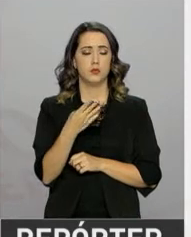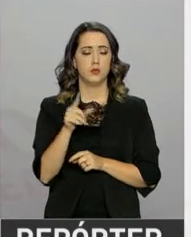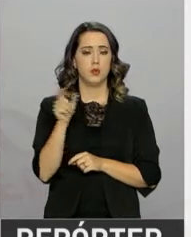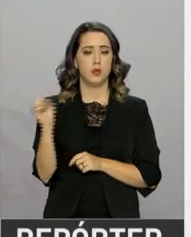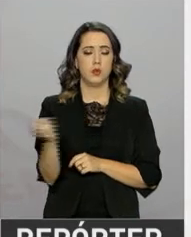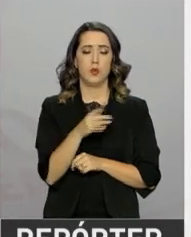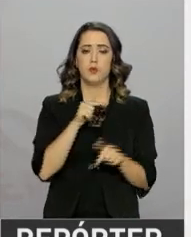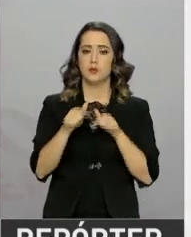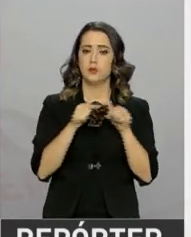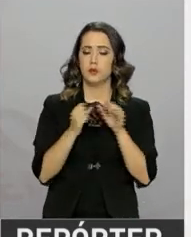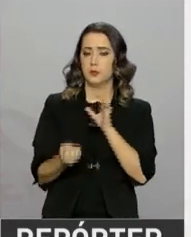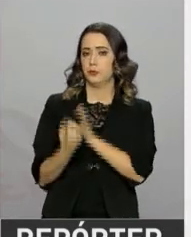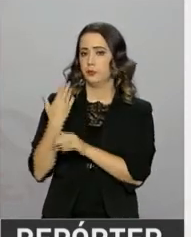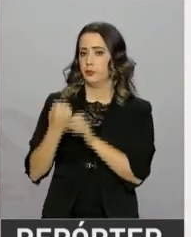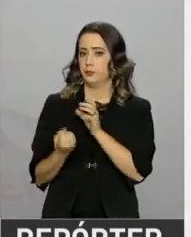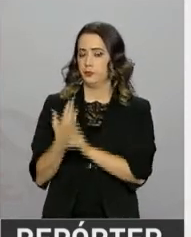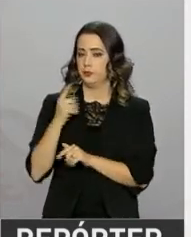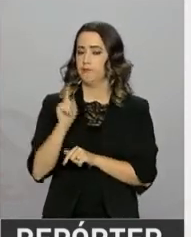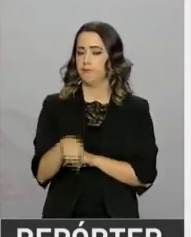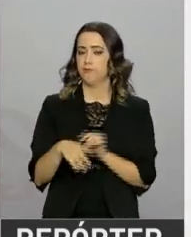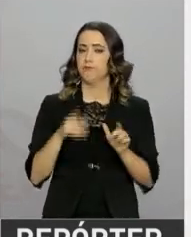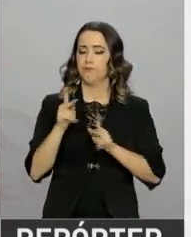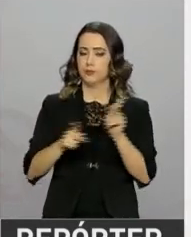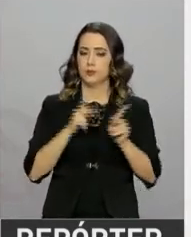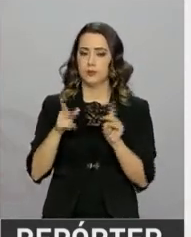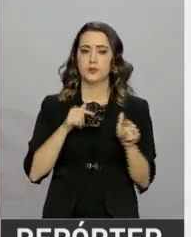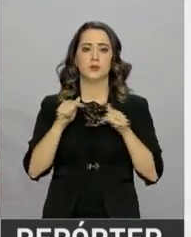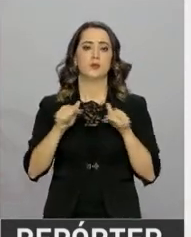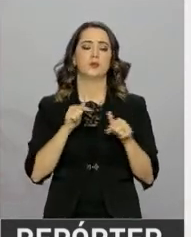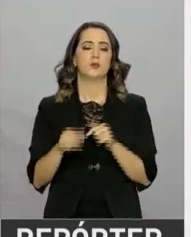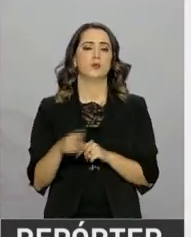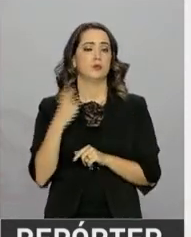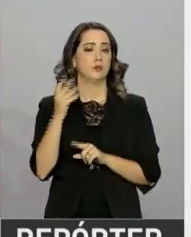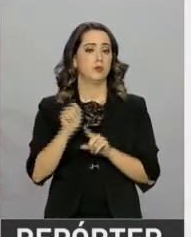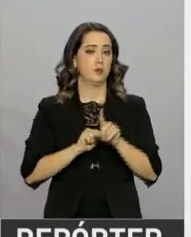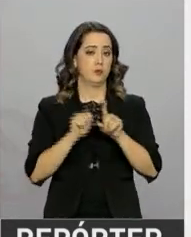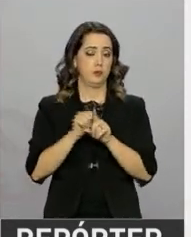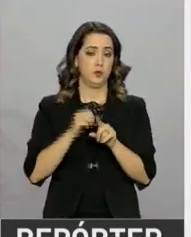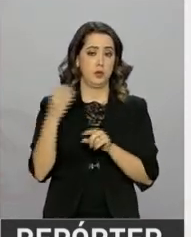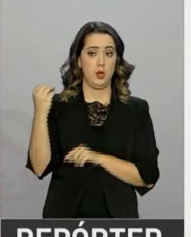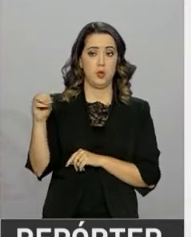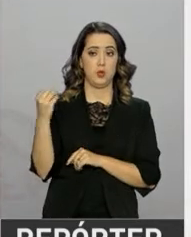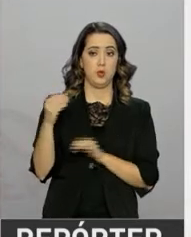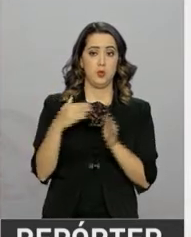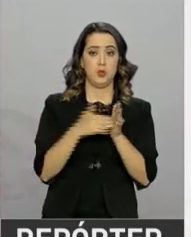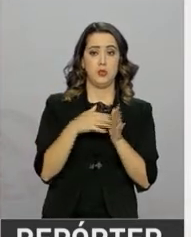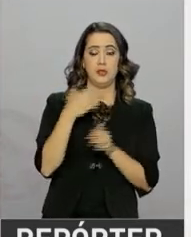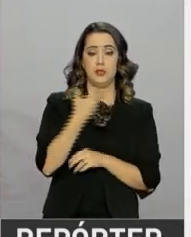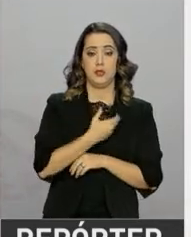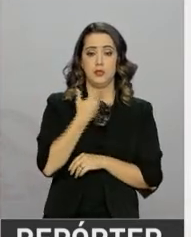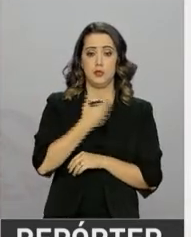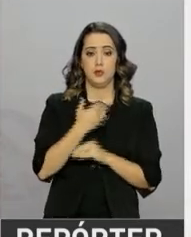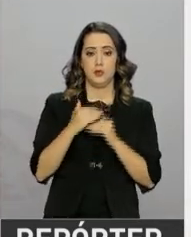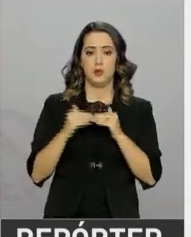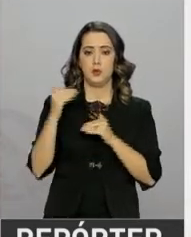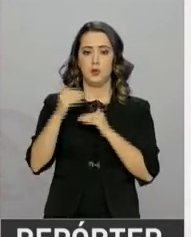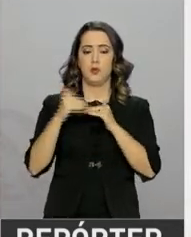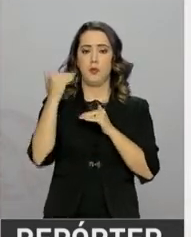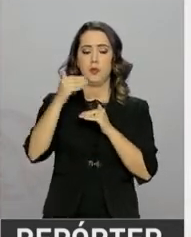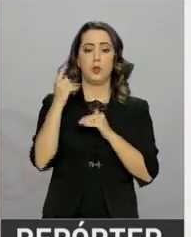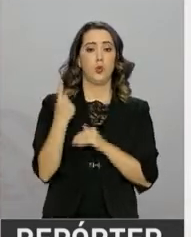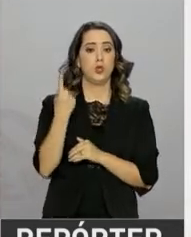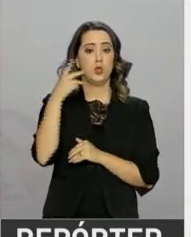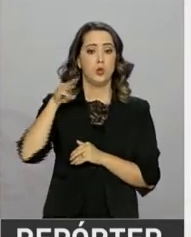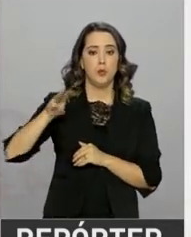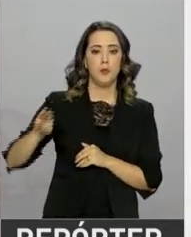204.064 novos empregos criados. A população ocupada no trimestre de outubro a dezembro de 2017 aumentou em